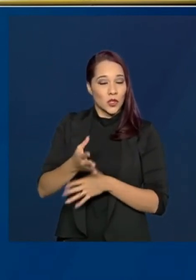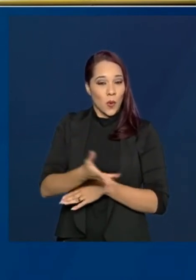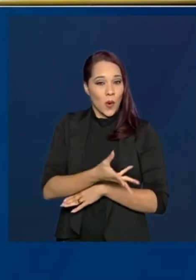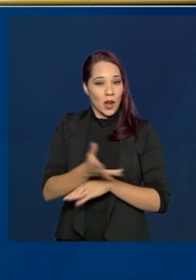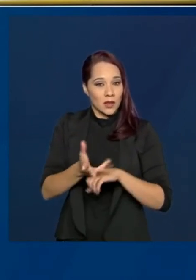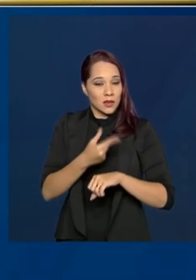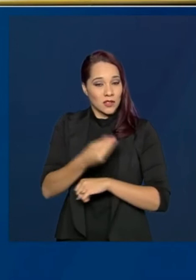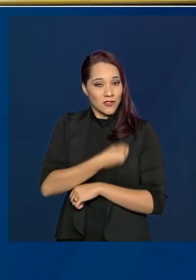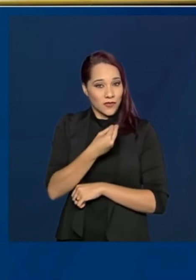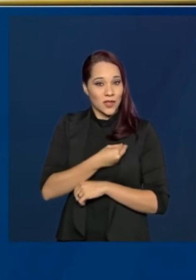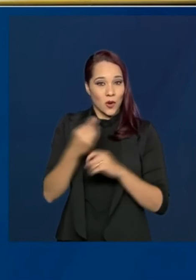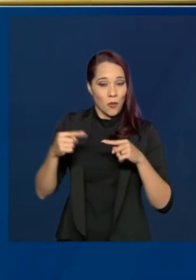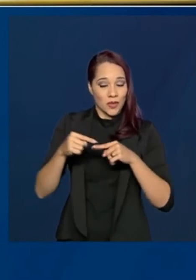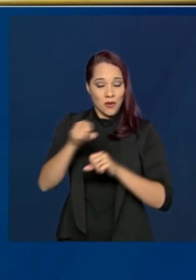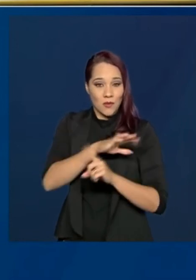ao meio ambiente,